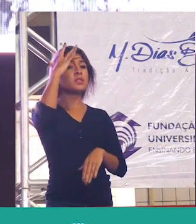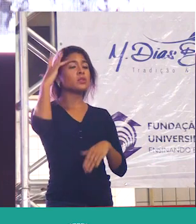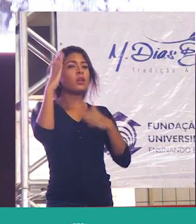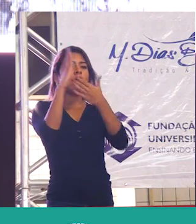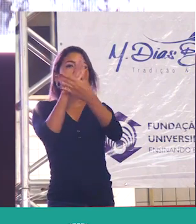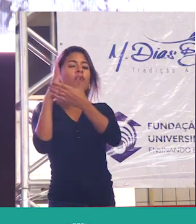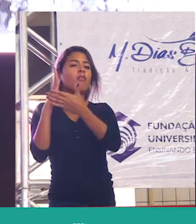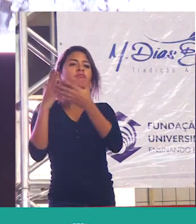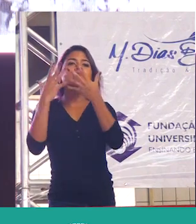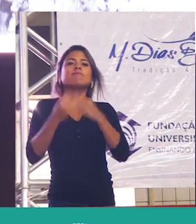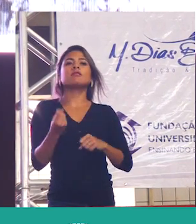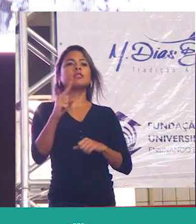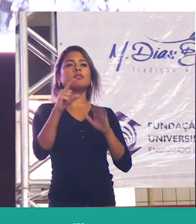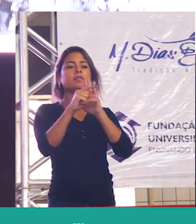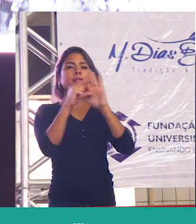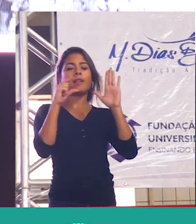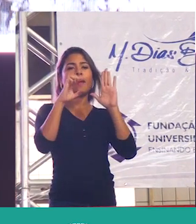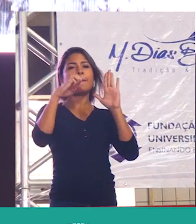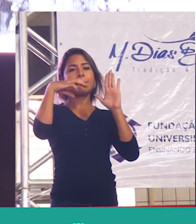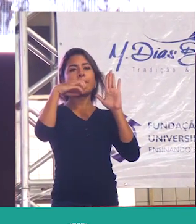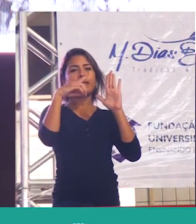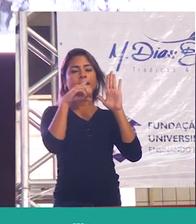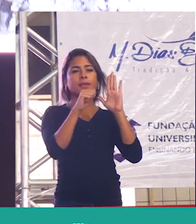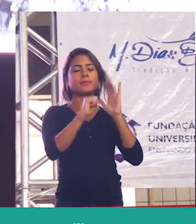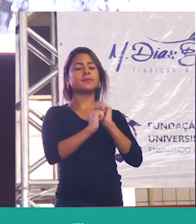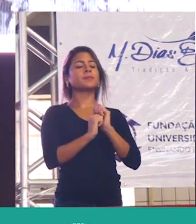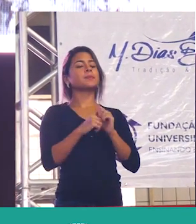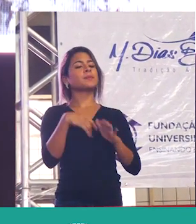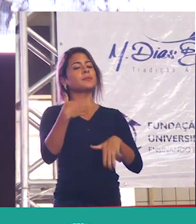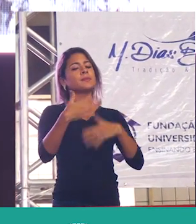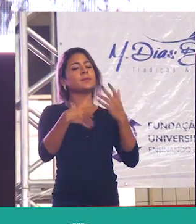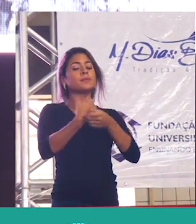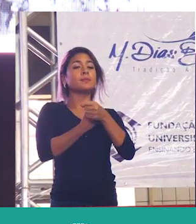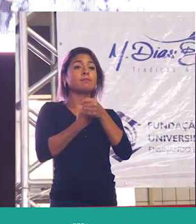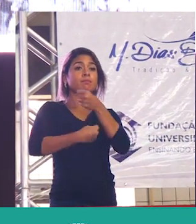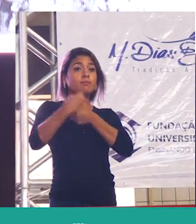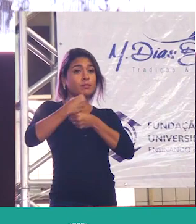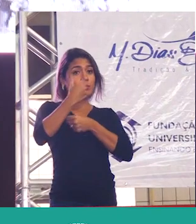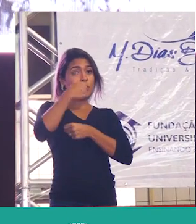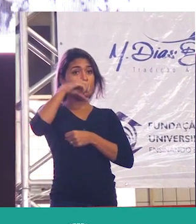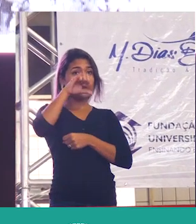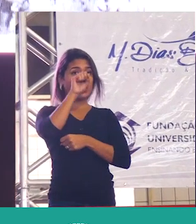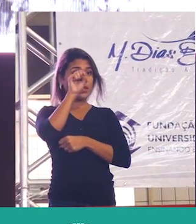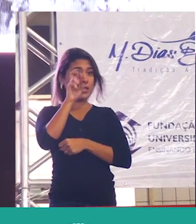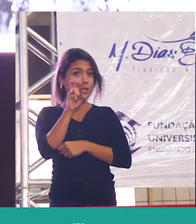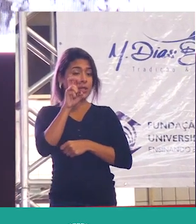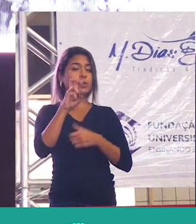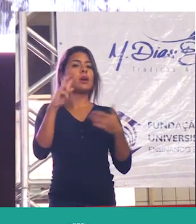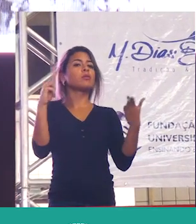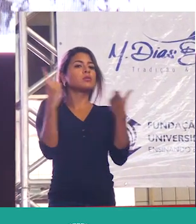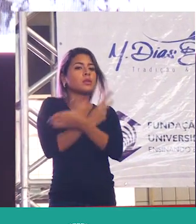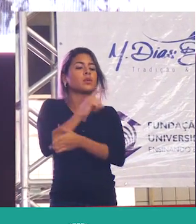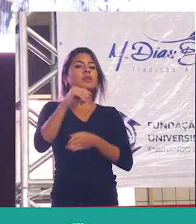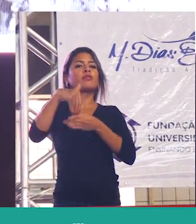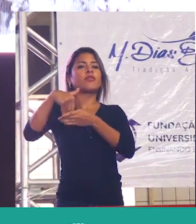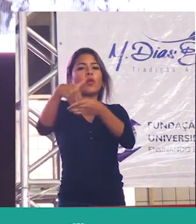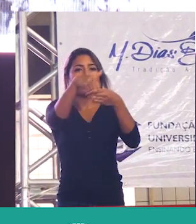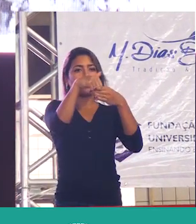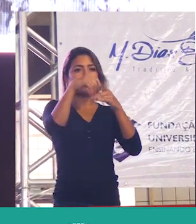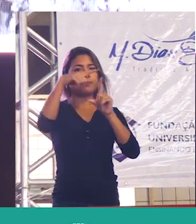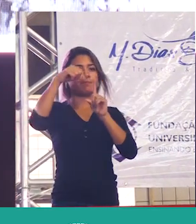Resumindo, pessoal, em 85 houve eleições para presidente. Quem venceu?